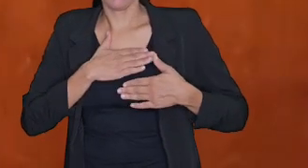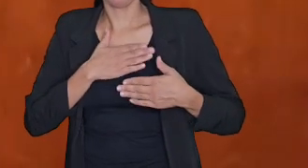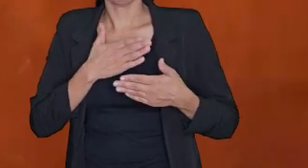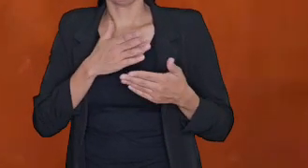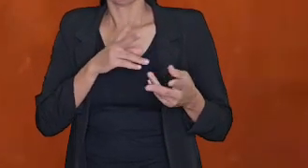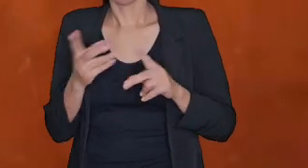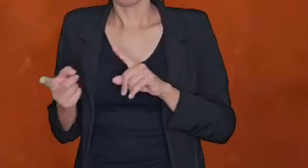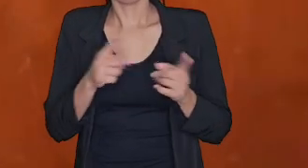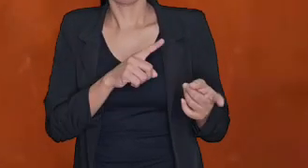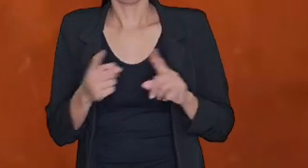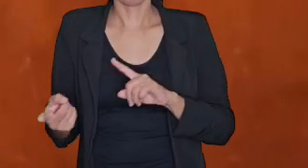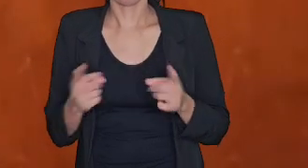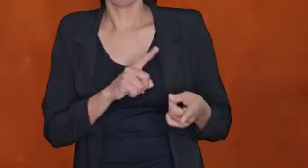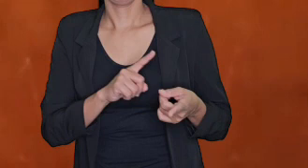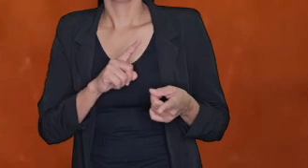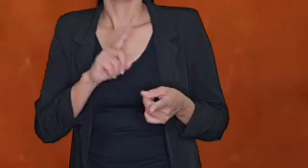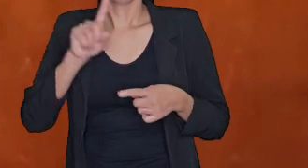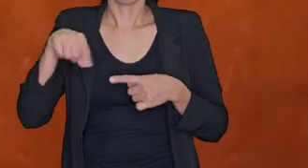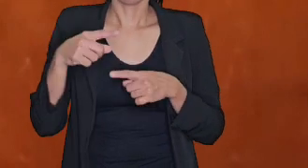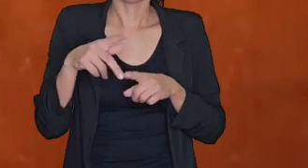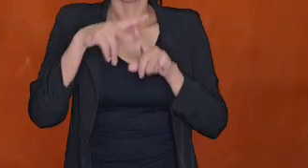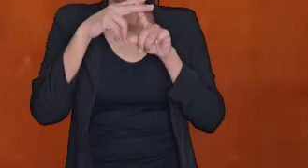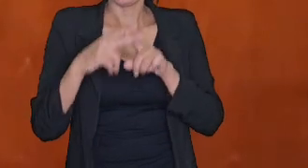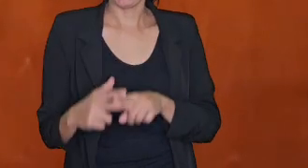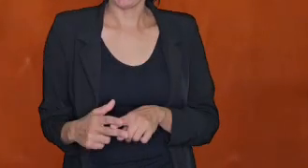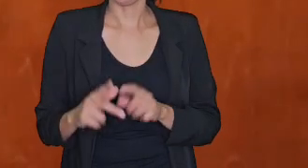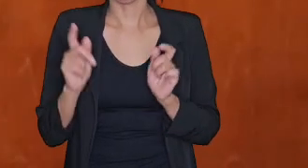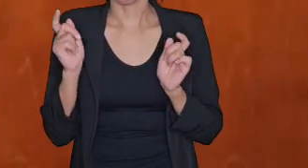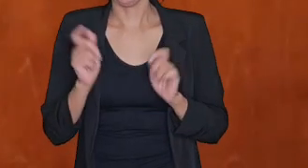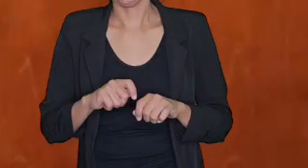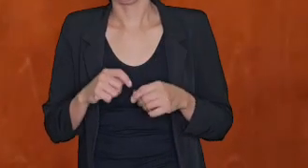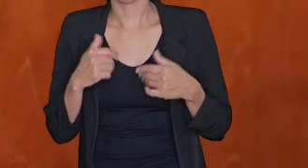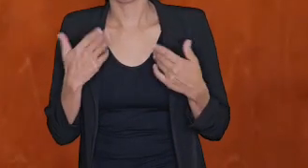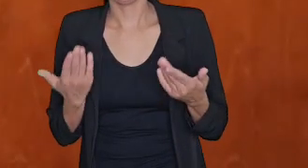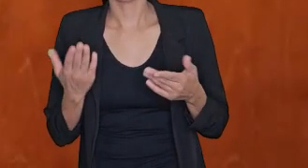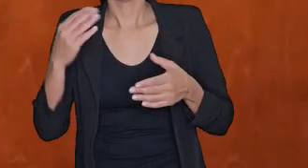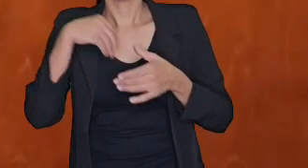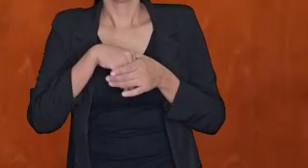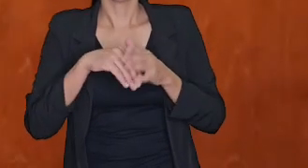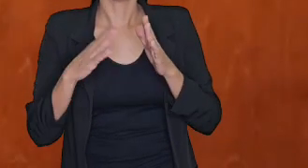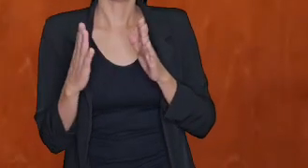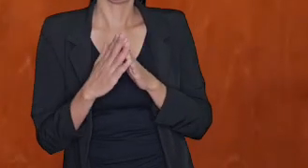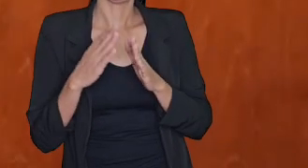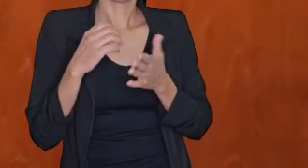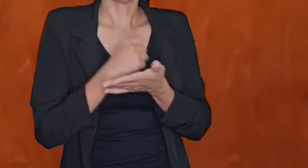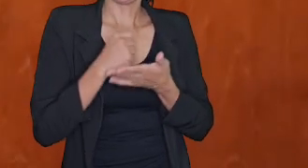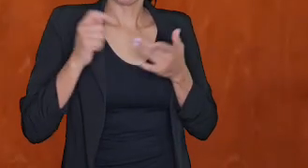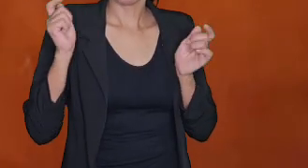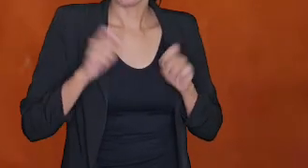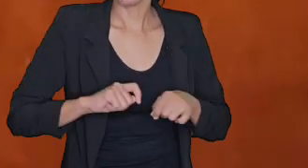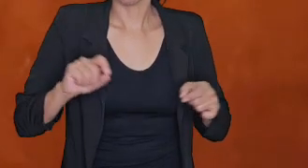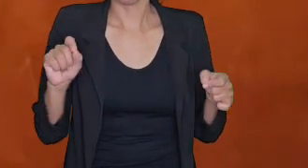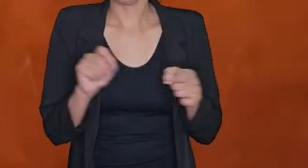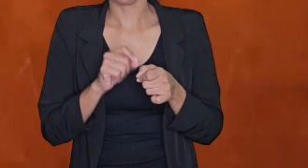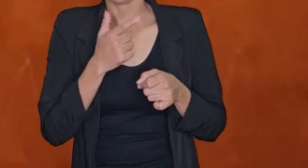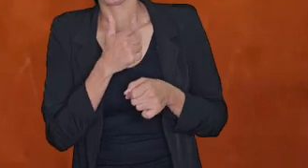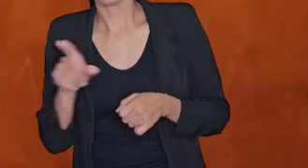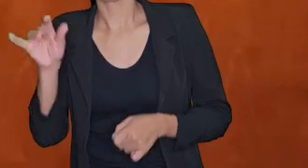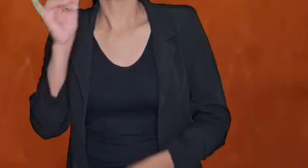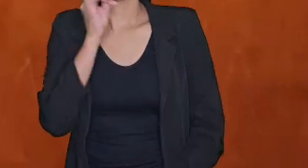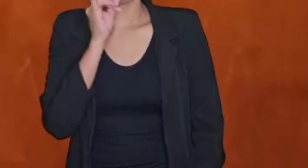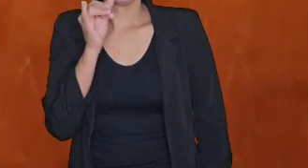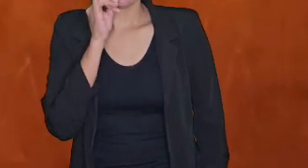Então, assim, era um jogo assim, e realmente daí veio a retificação, possibilitando a retificação dentro